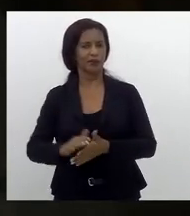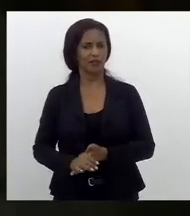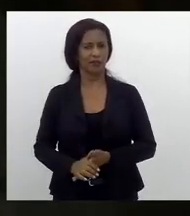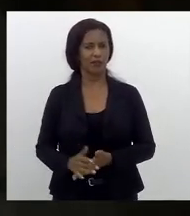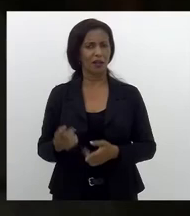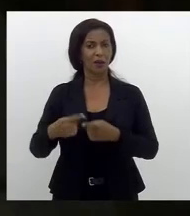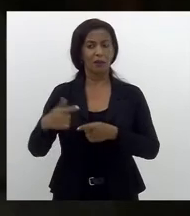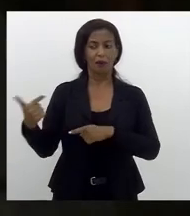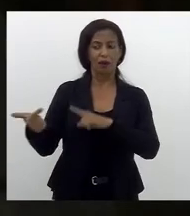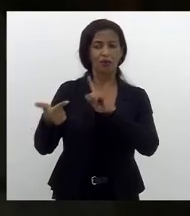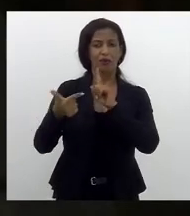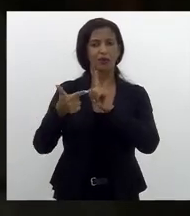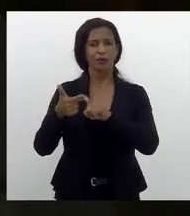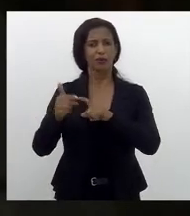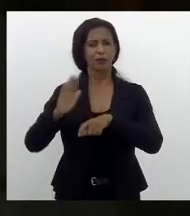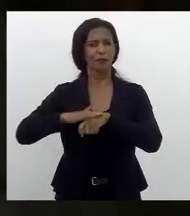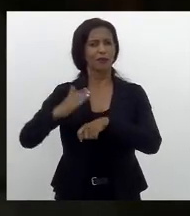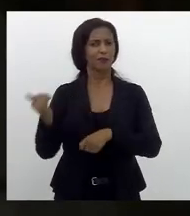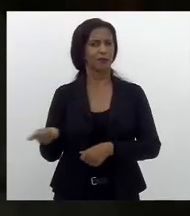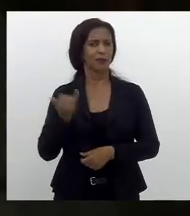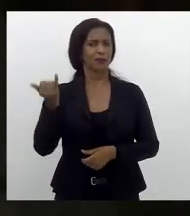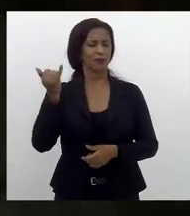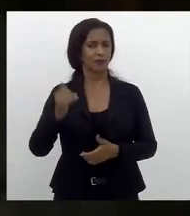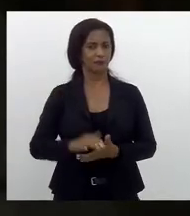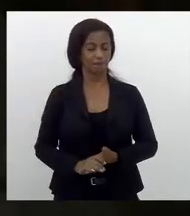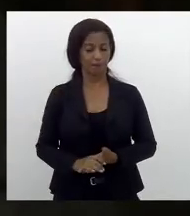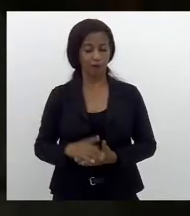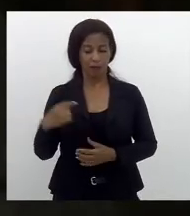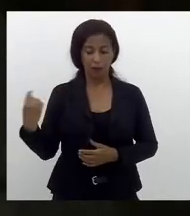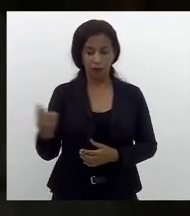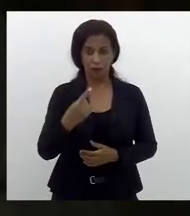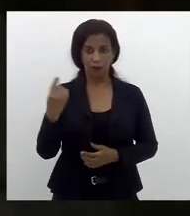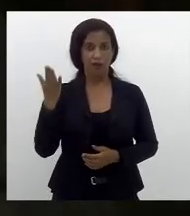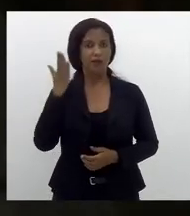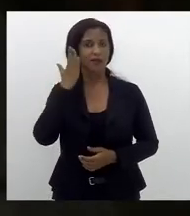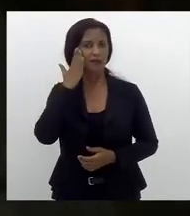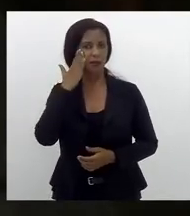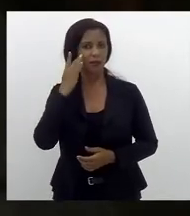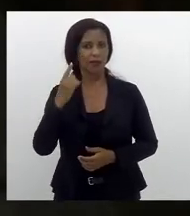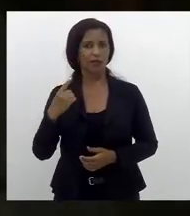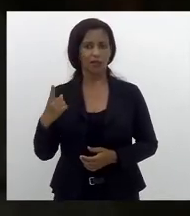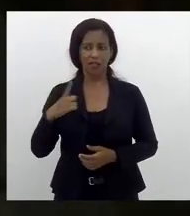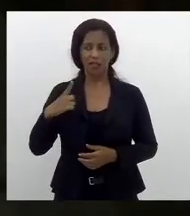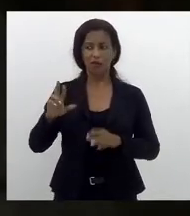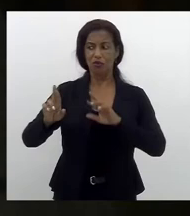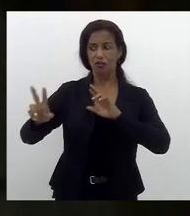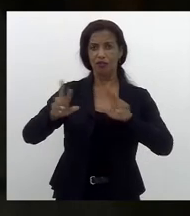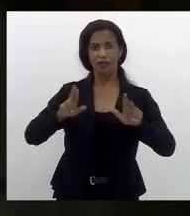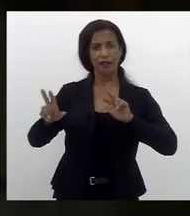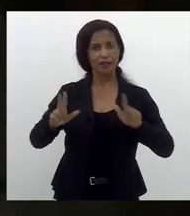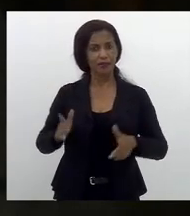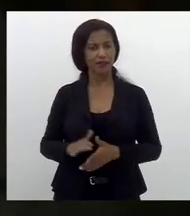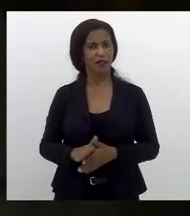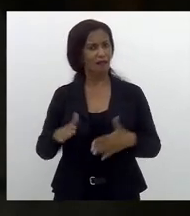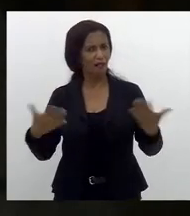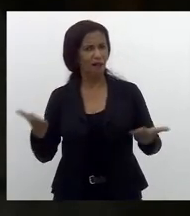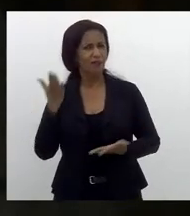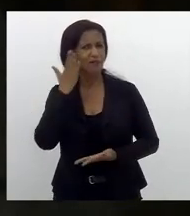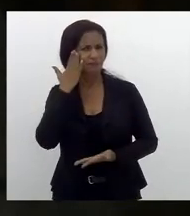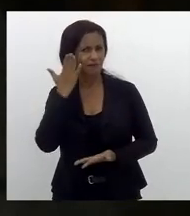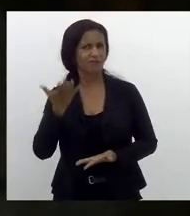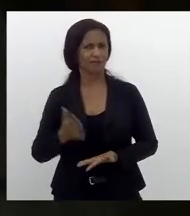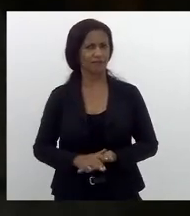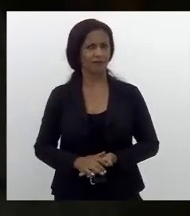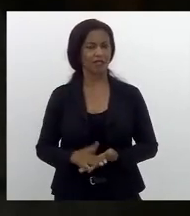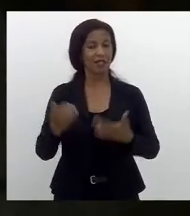esse é um segundo símbolo muito importante? Porque nós sabemos que nós temos as nossas diferenças. Claro que sabemos.